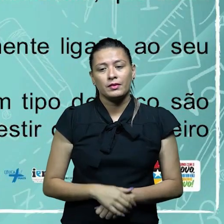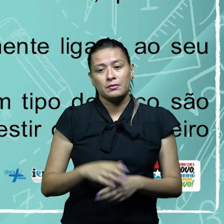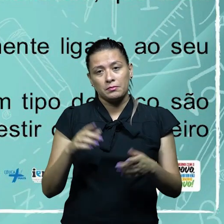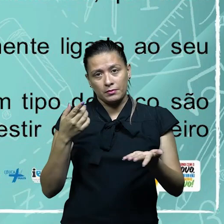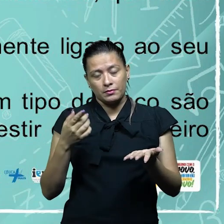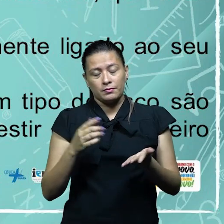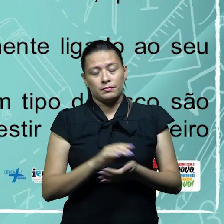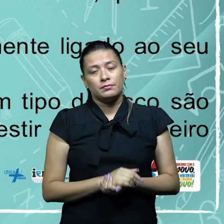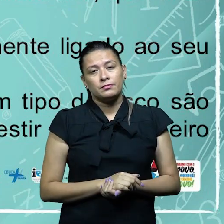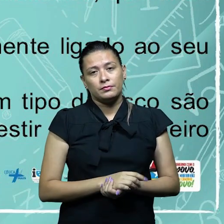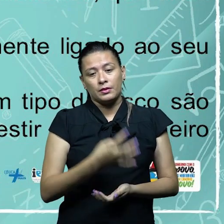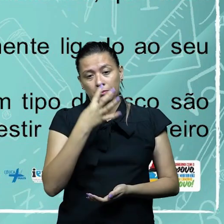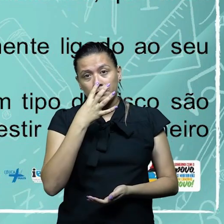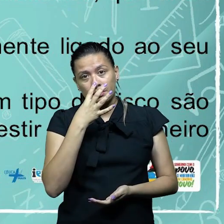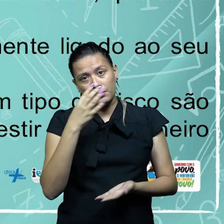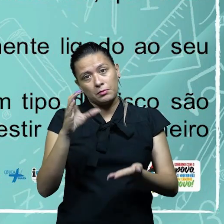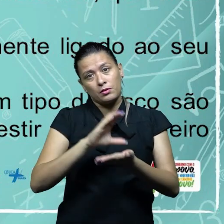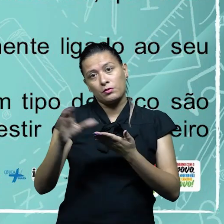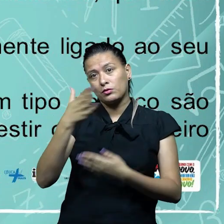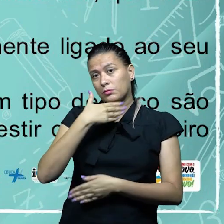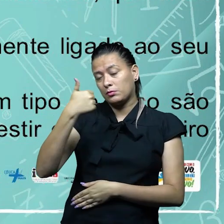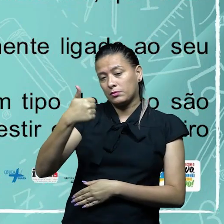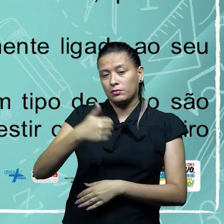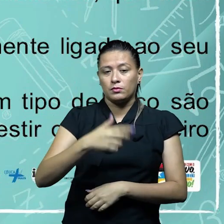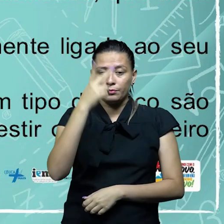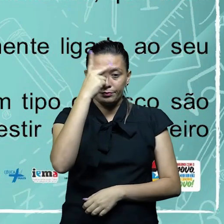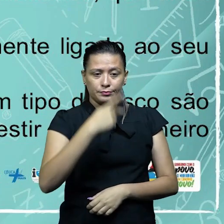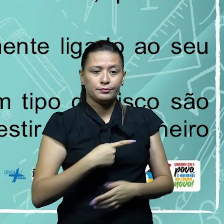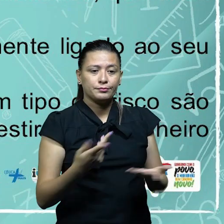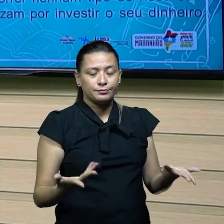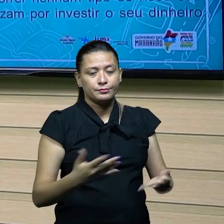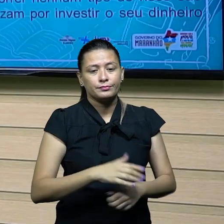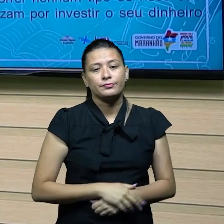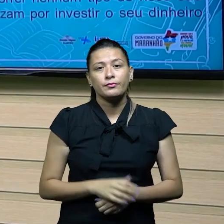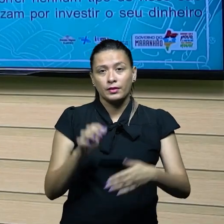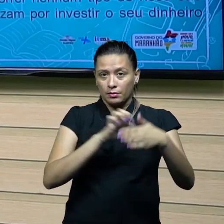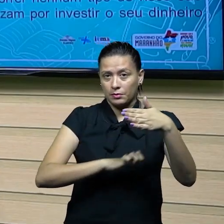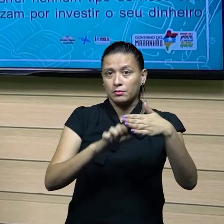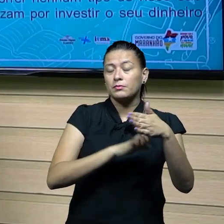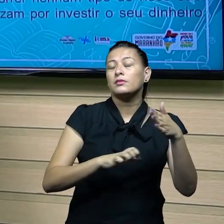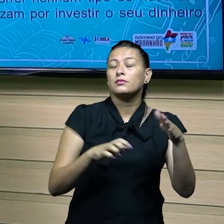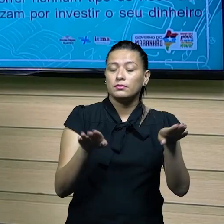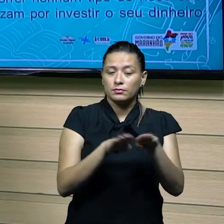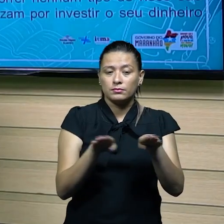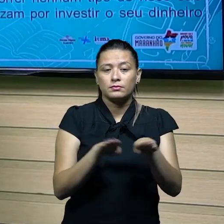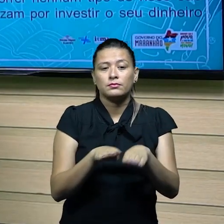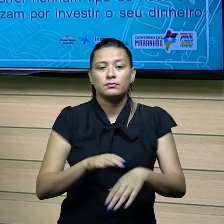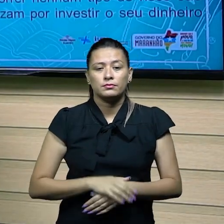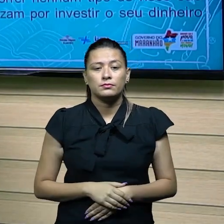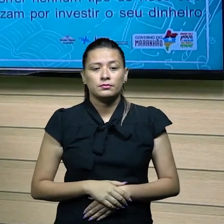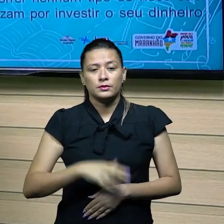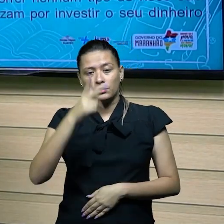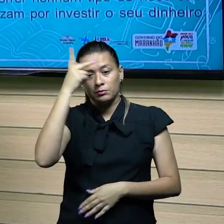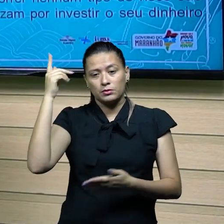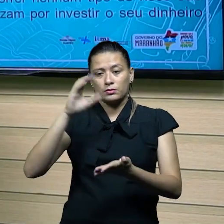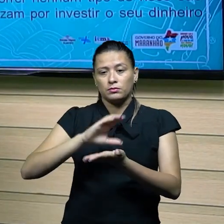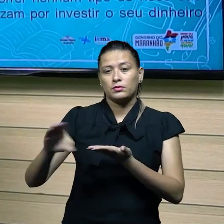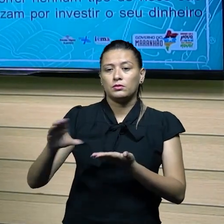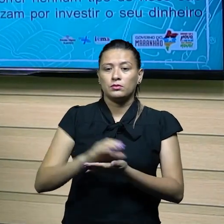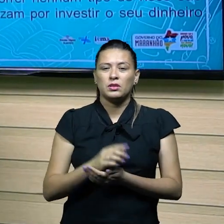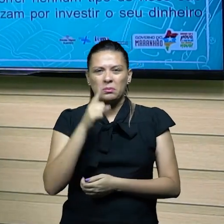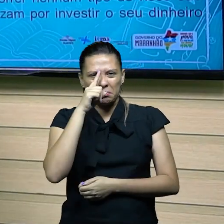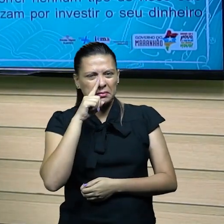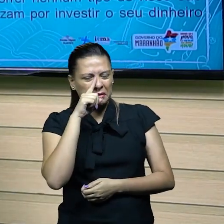uns investidores que não gostam de correr nenhum risco são chamados de conservadores. Então esses investidores, eles se garantem